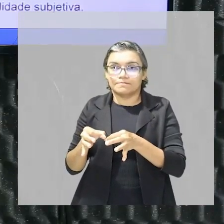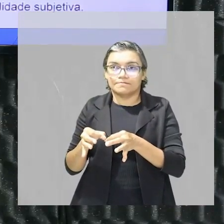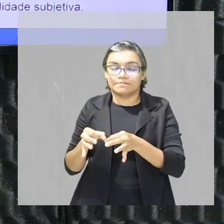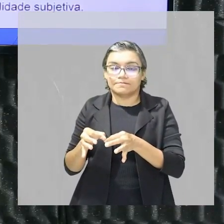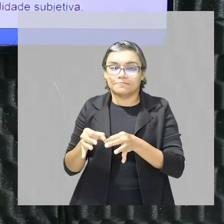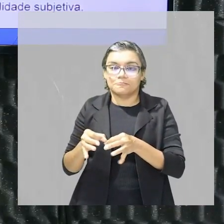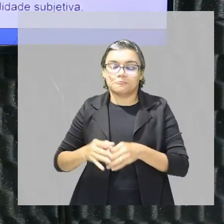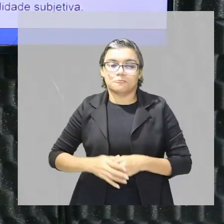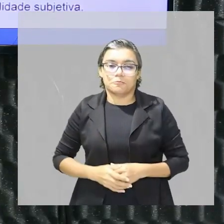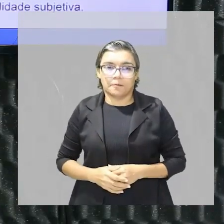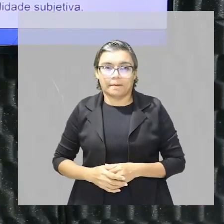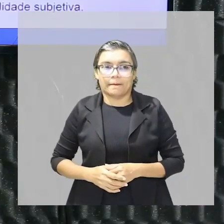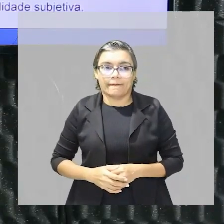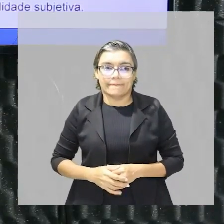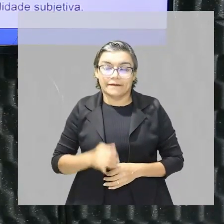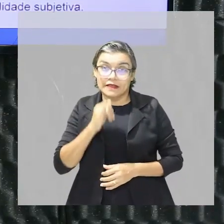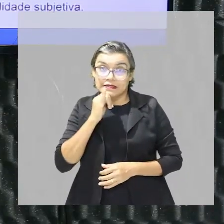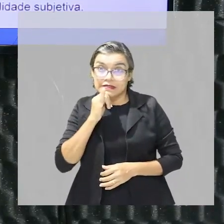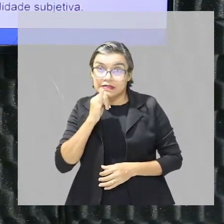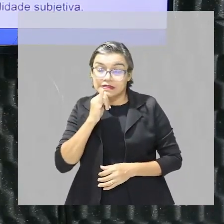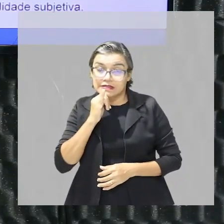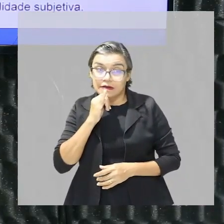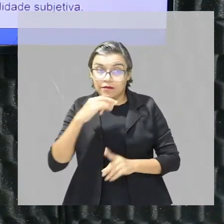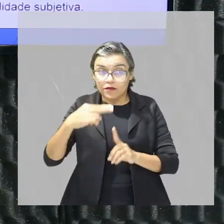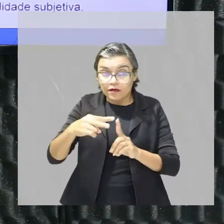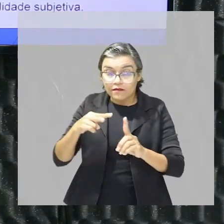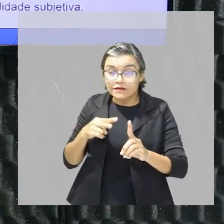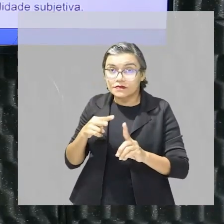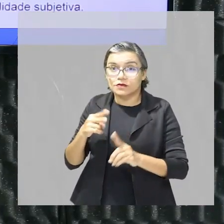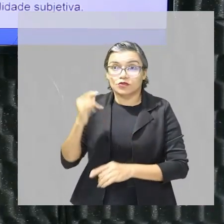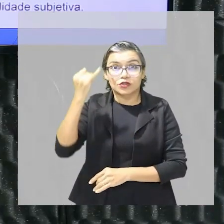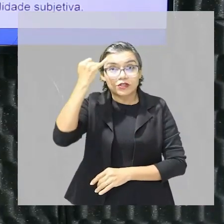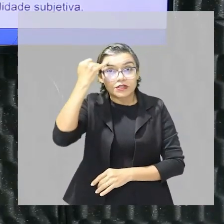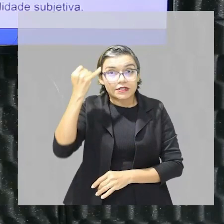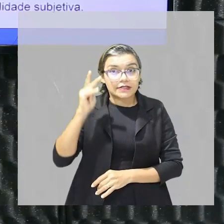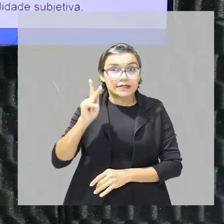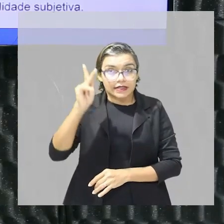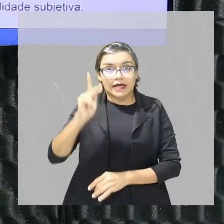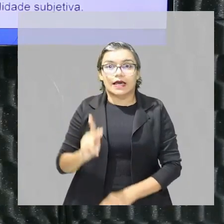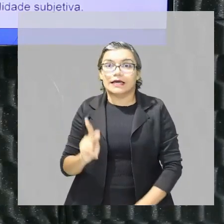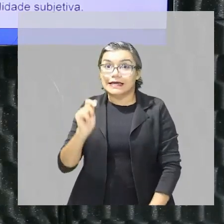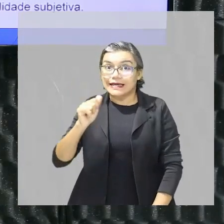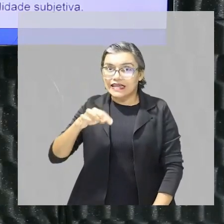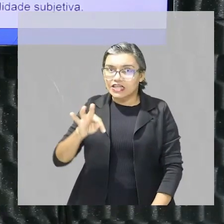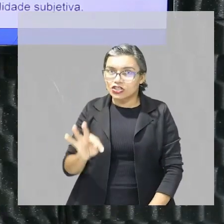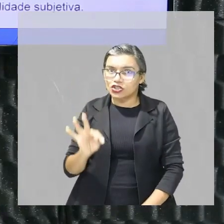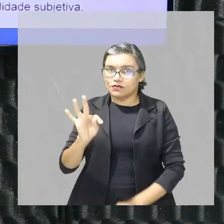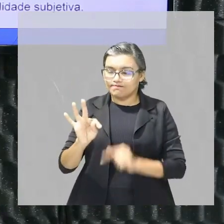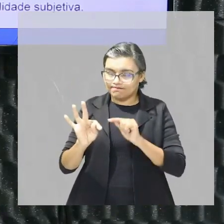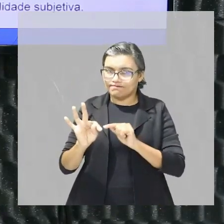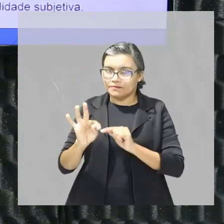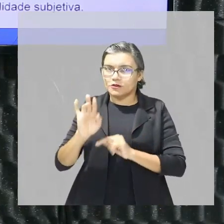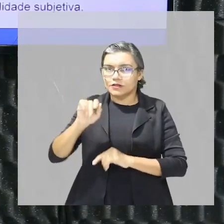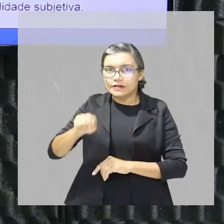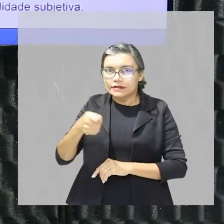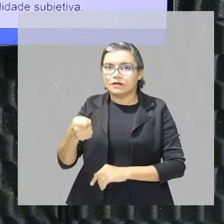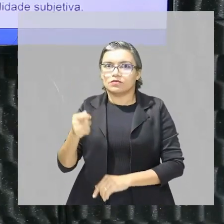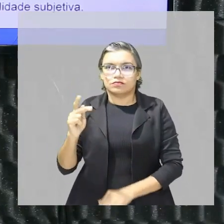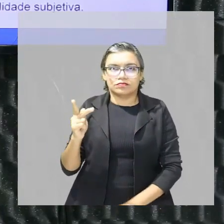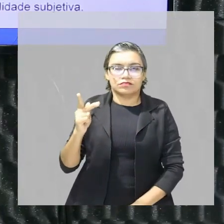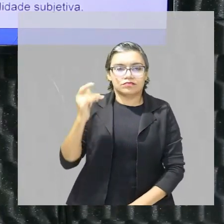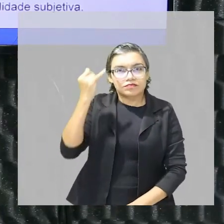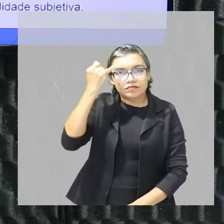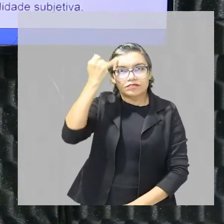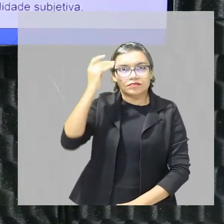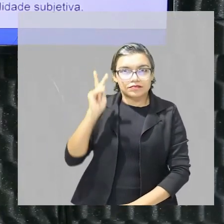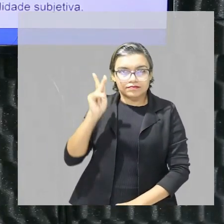chamado Kant tá Então veja só esse cantinho intenciona o uso da razão crítica